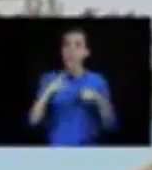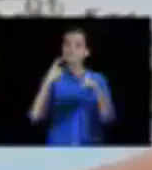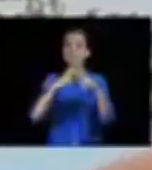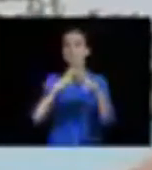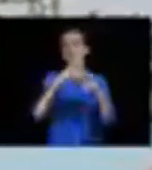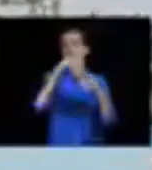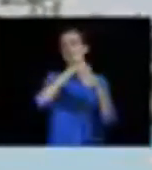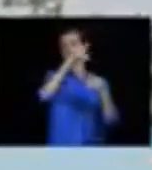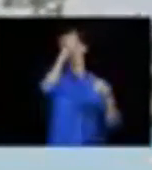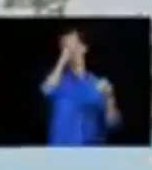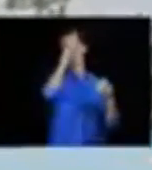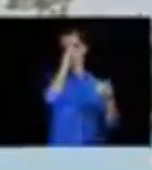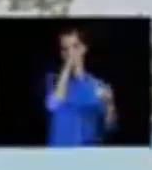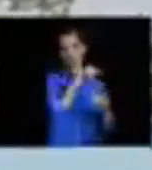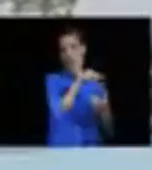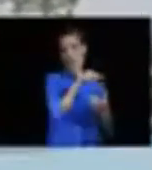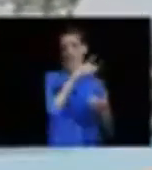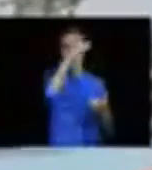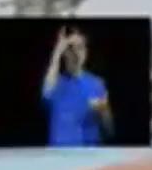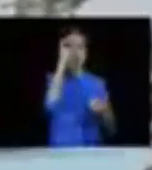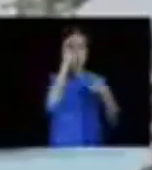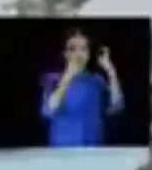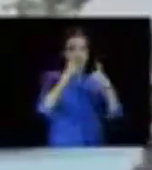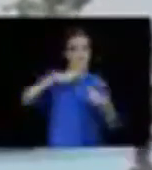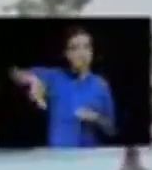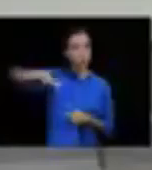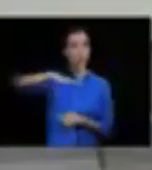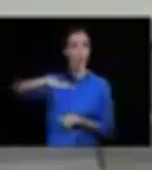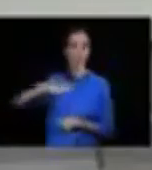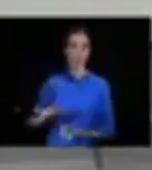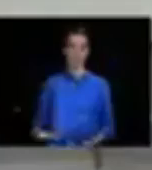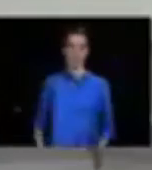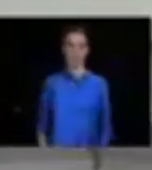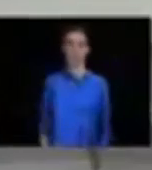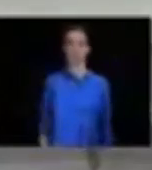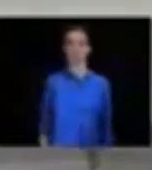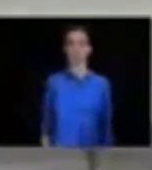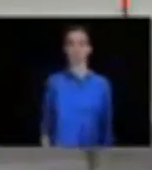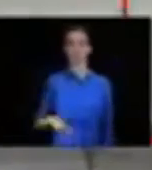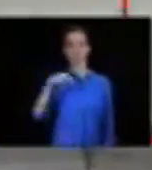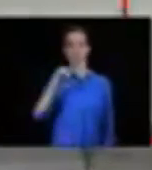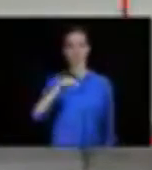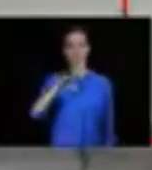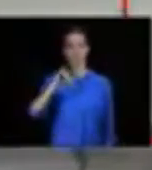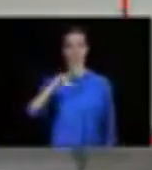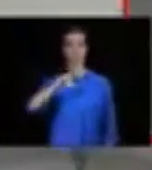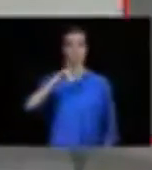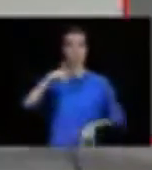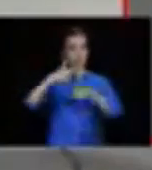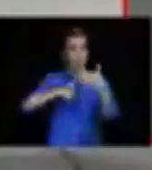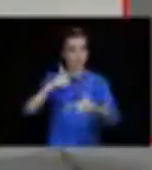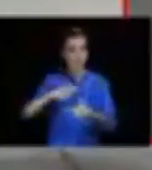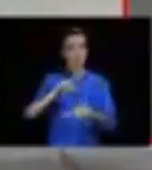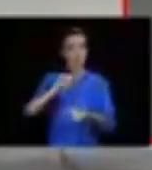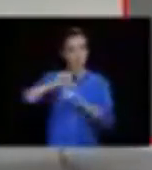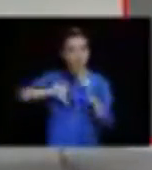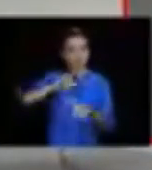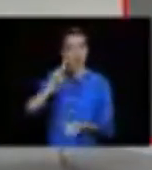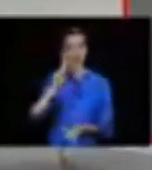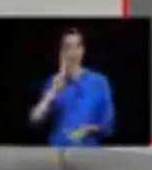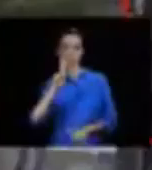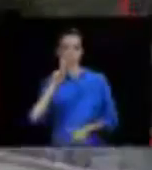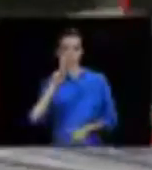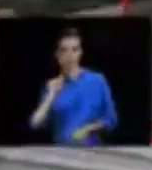de um médico lá dentro, entendeu, que se preocupe com a população. Nancy vai trabalhar para reconstruir as unidades de pronto